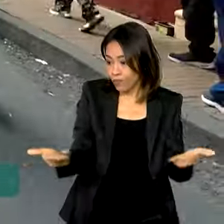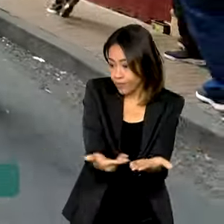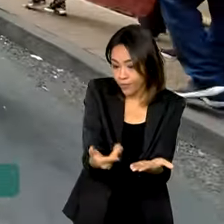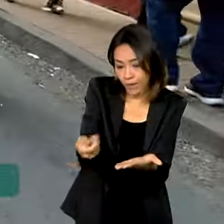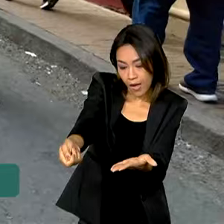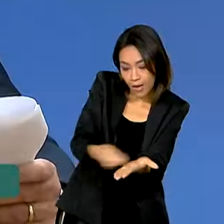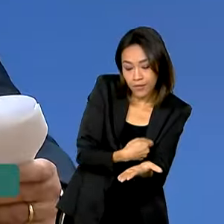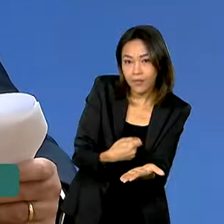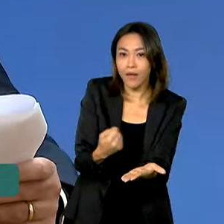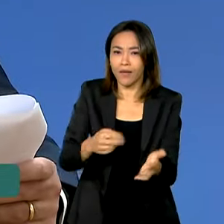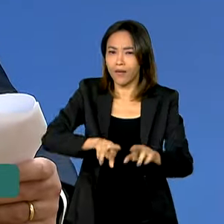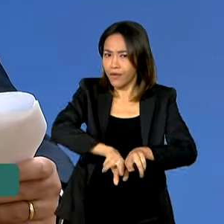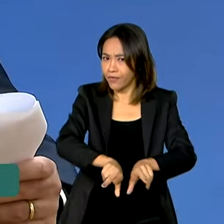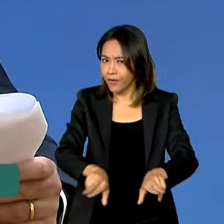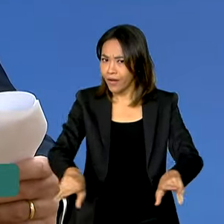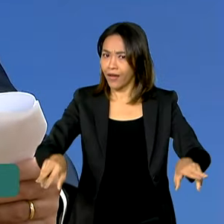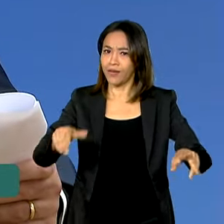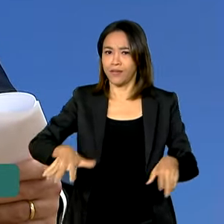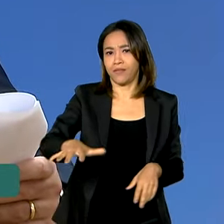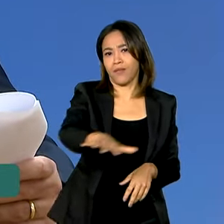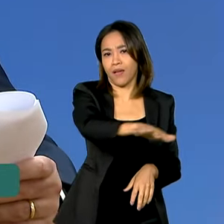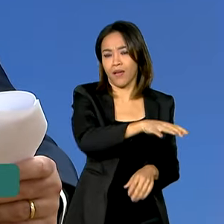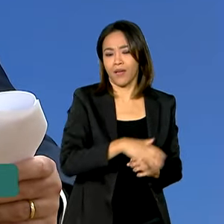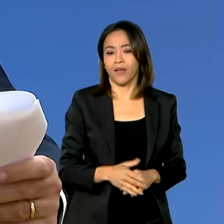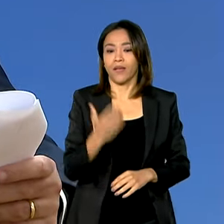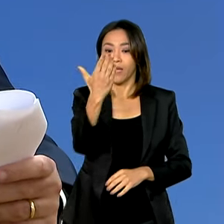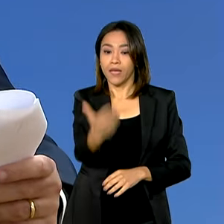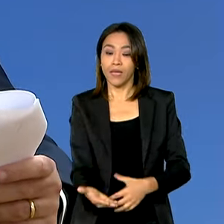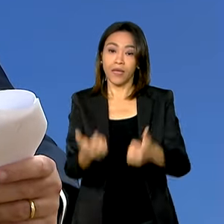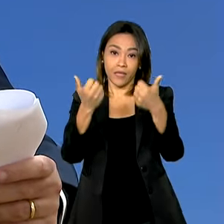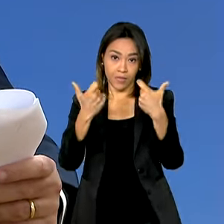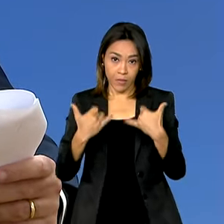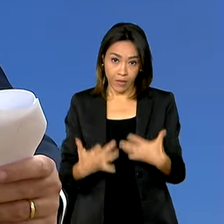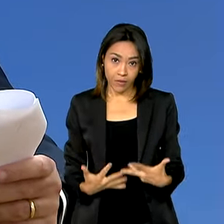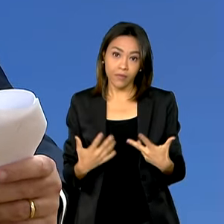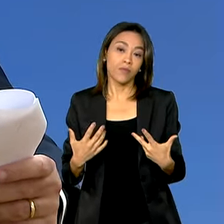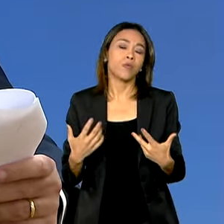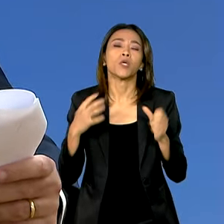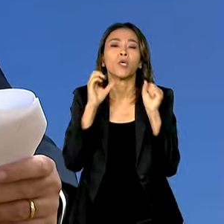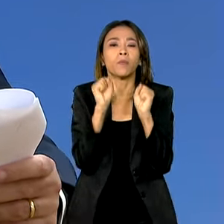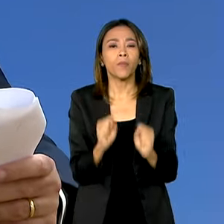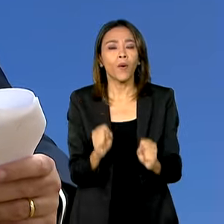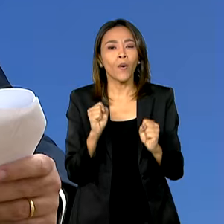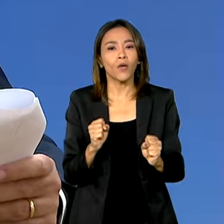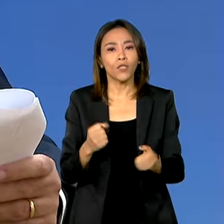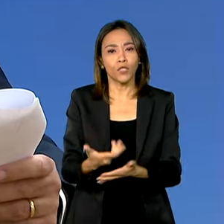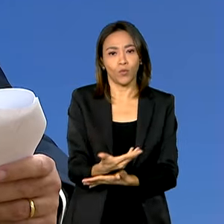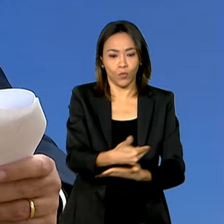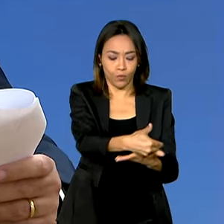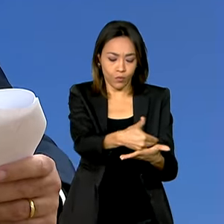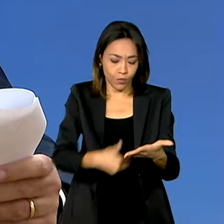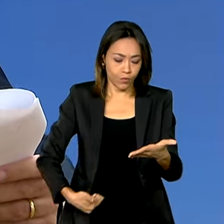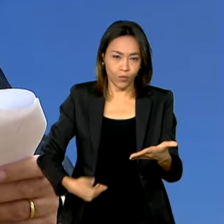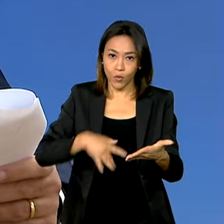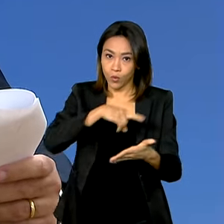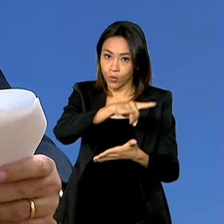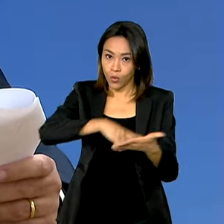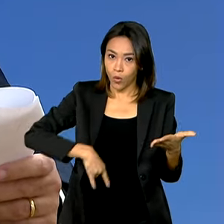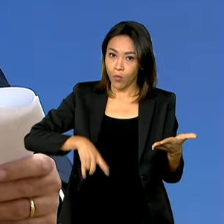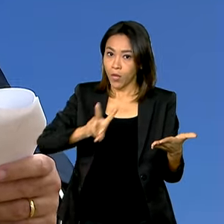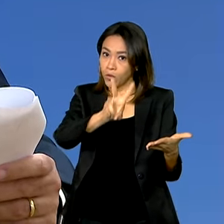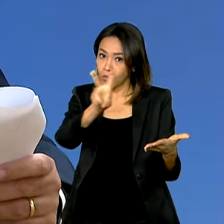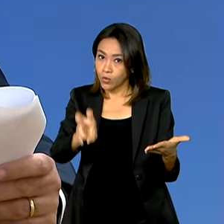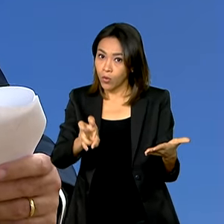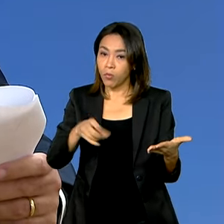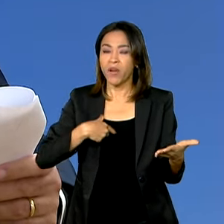diversas áreas. A princípio, há uma previsão de que podem ser firmados memorandos de entendimento sobre combate ao